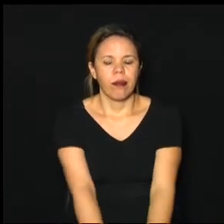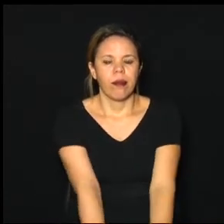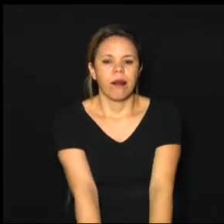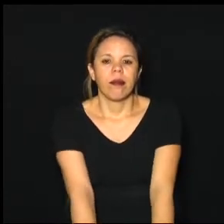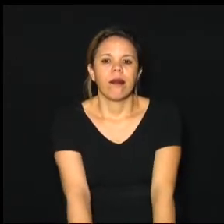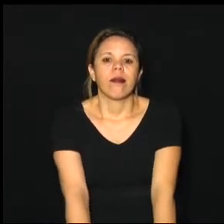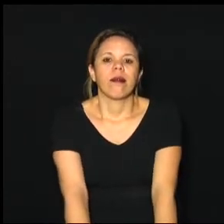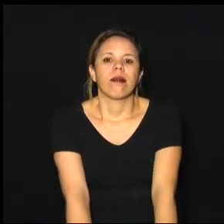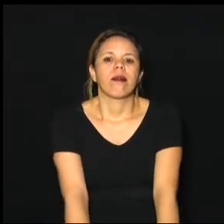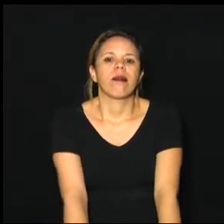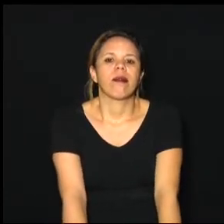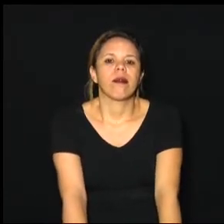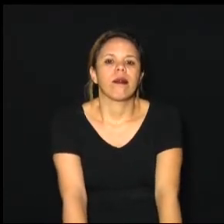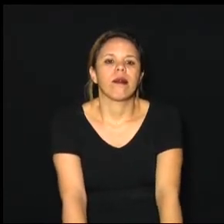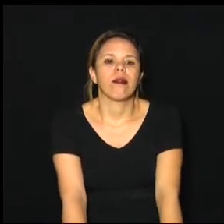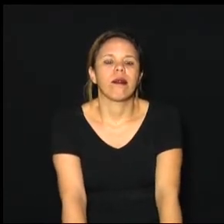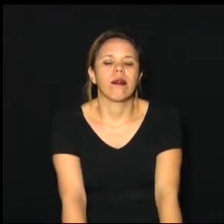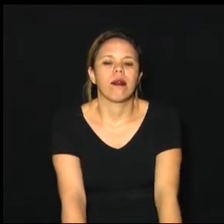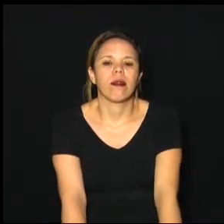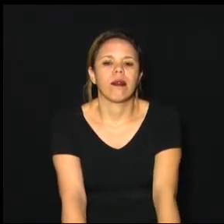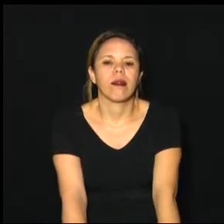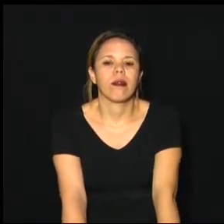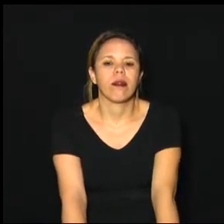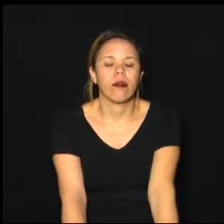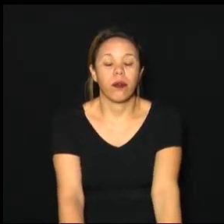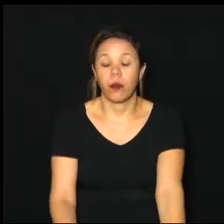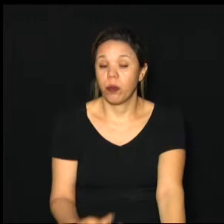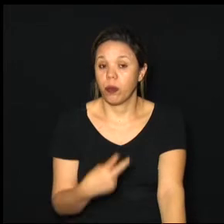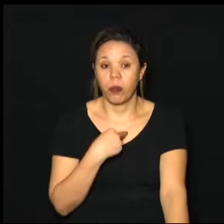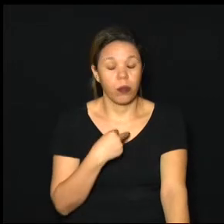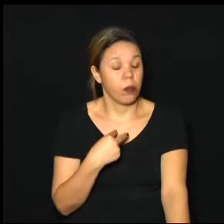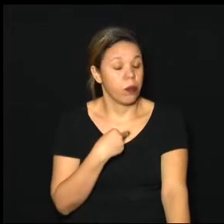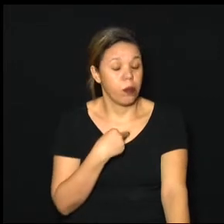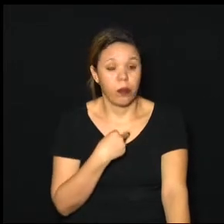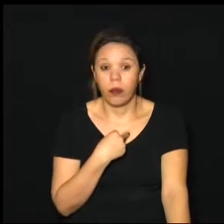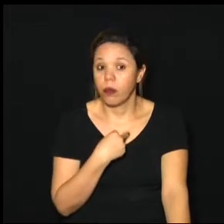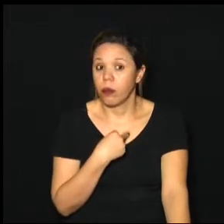Tudo bem. Então você não pode